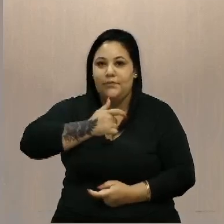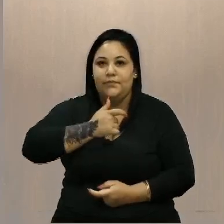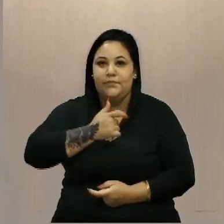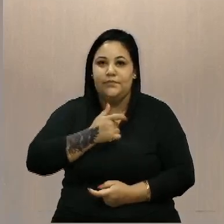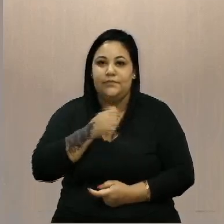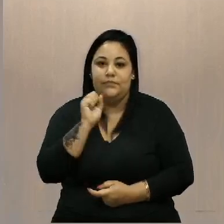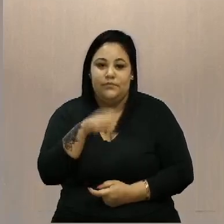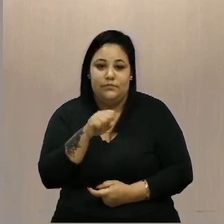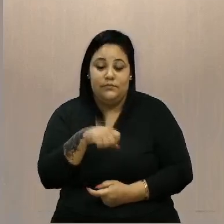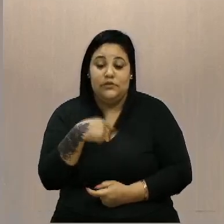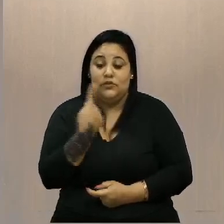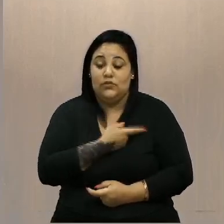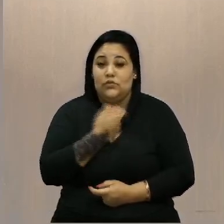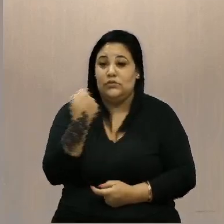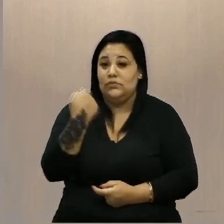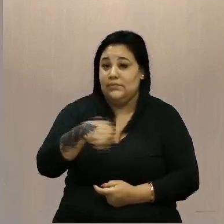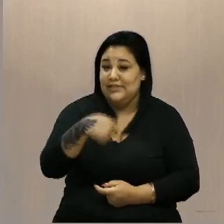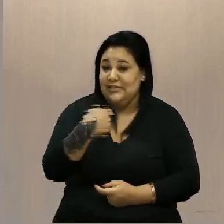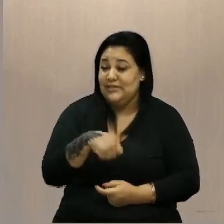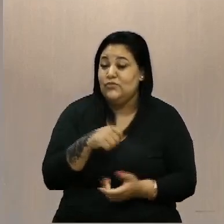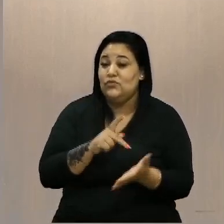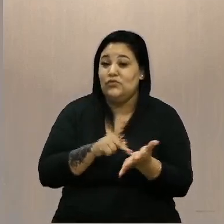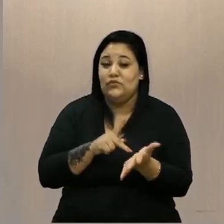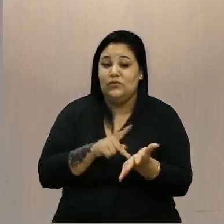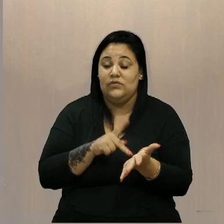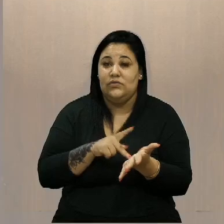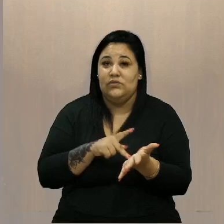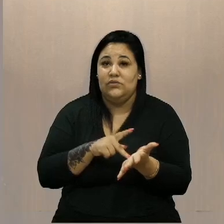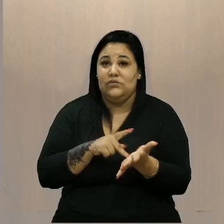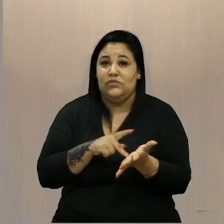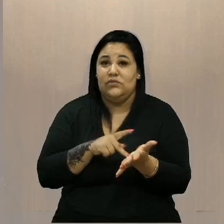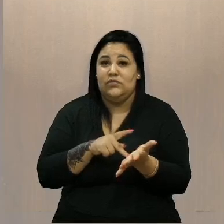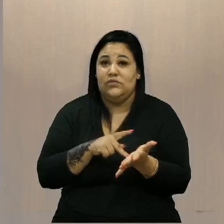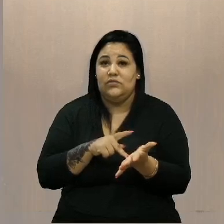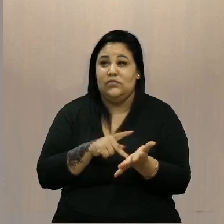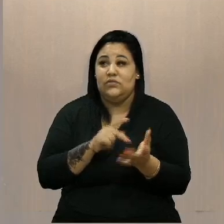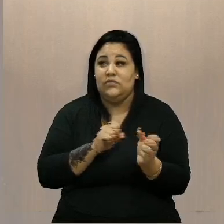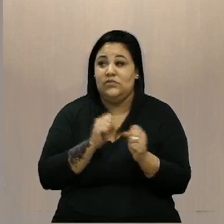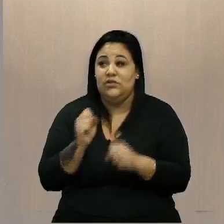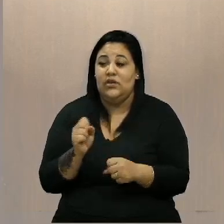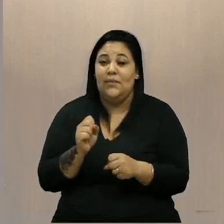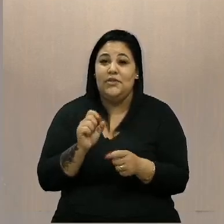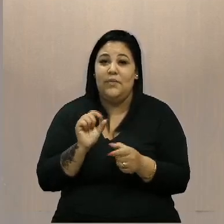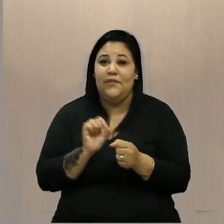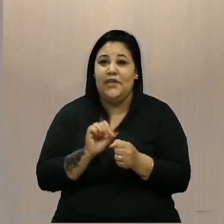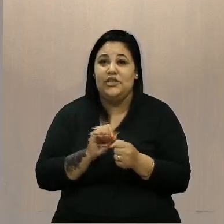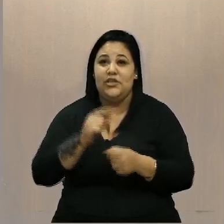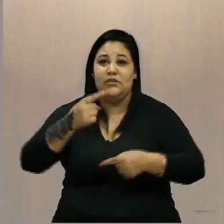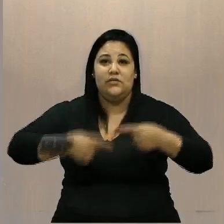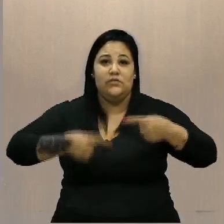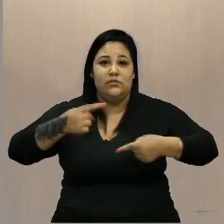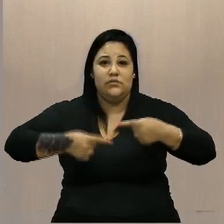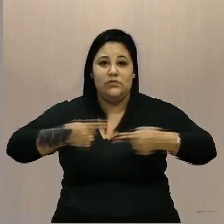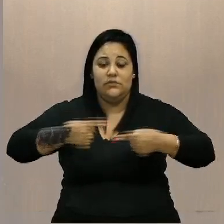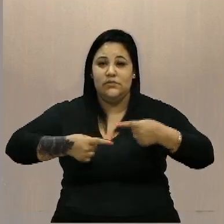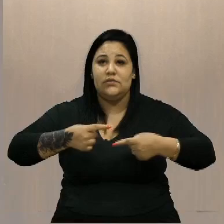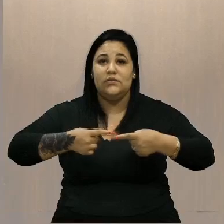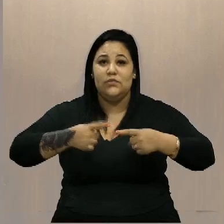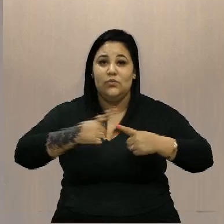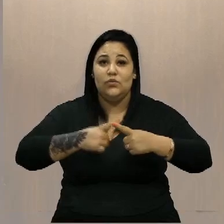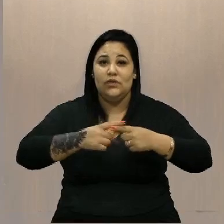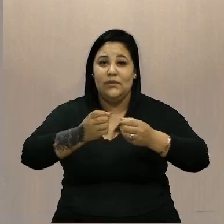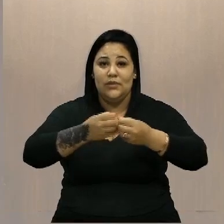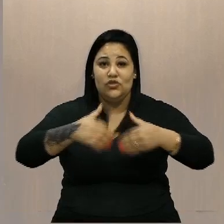nós precisamos mesmo fazer essa discussão, porque está deixando muito em haver o município